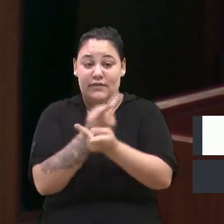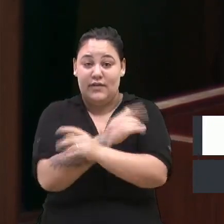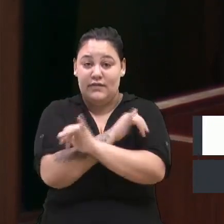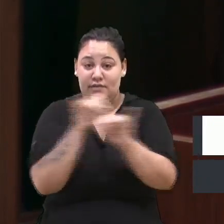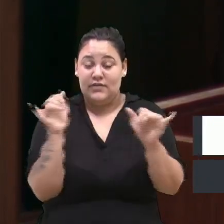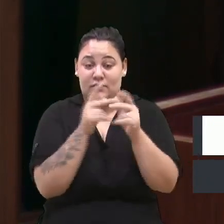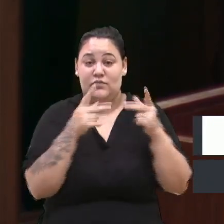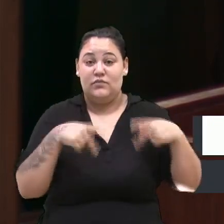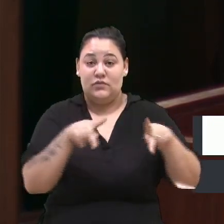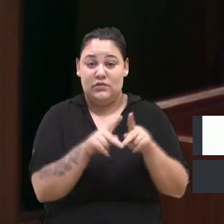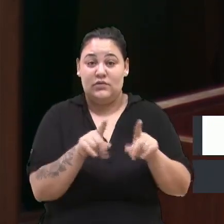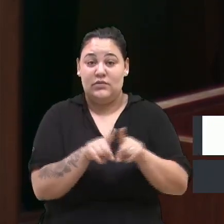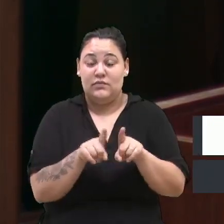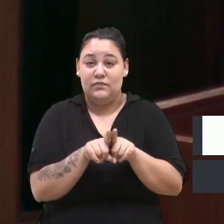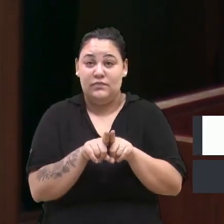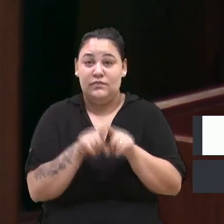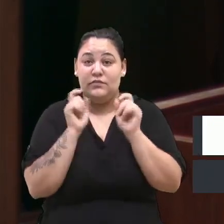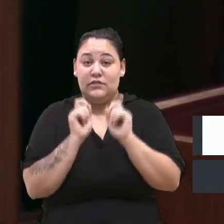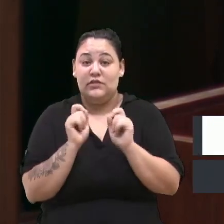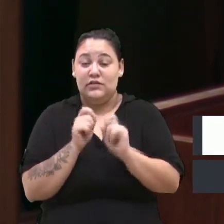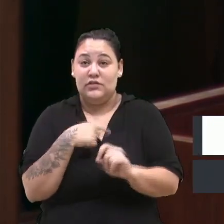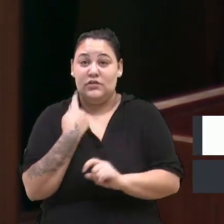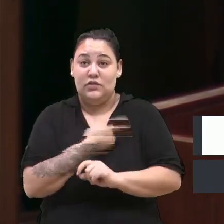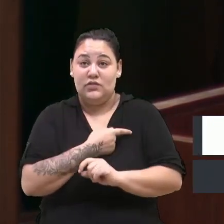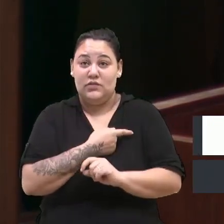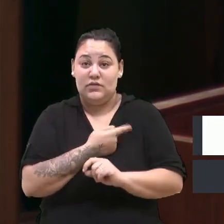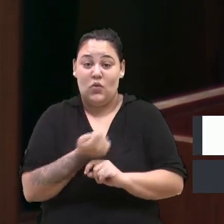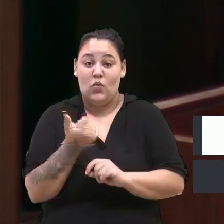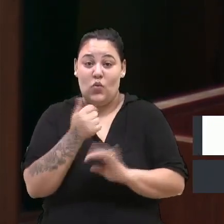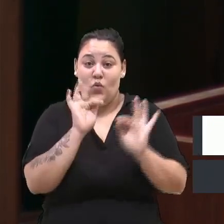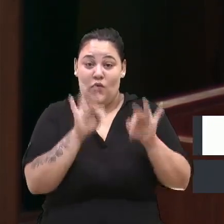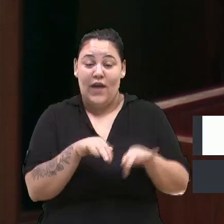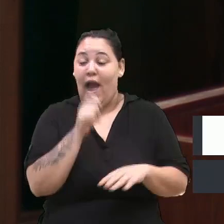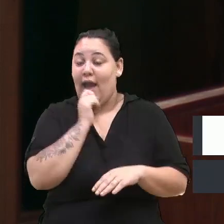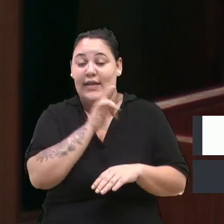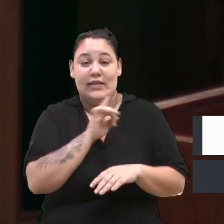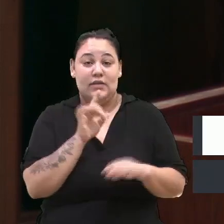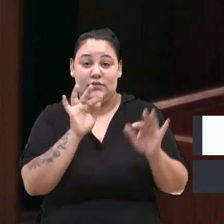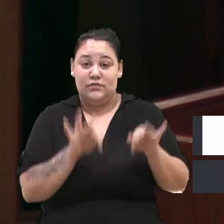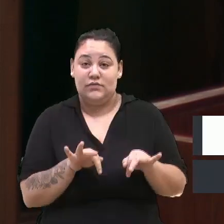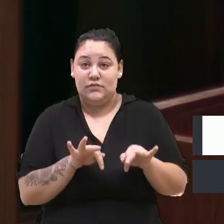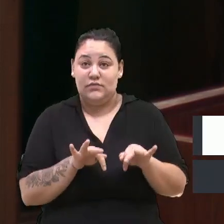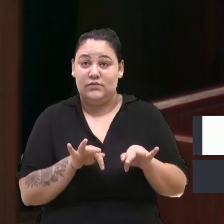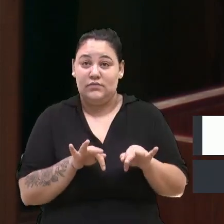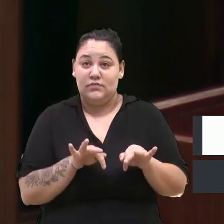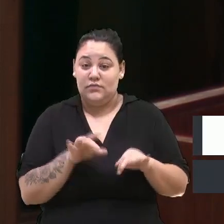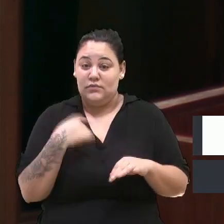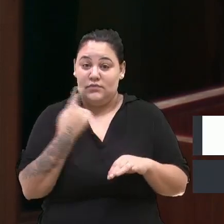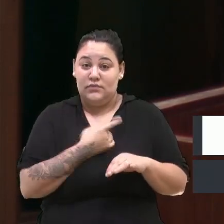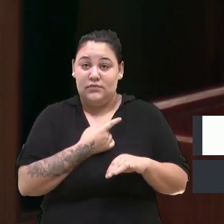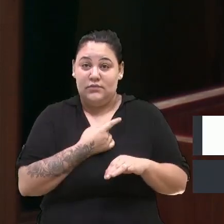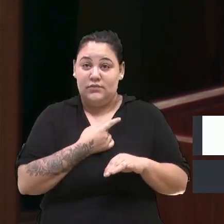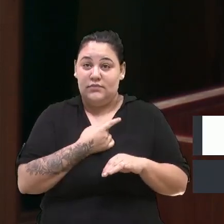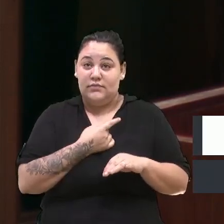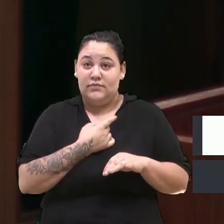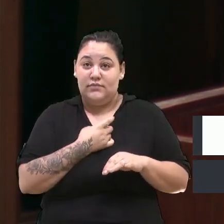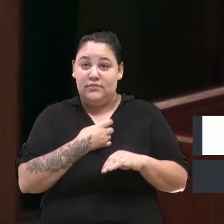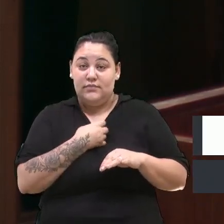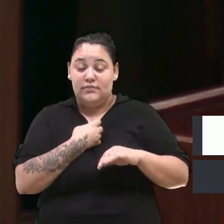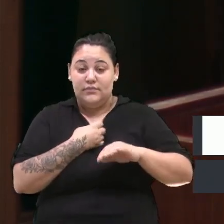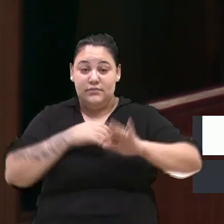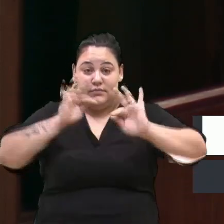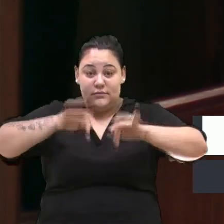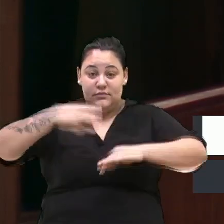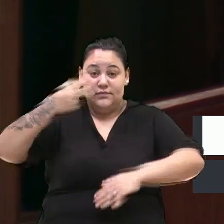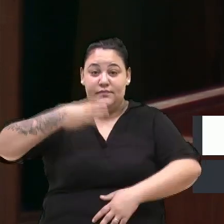população que estamos terminando, não terminamos ainda, né? Estamos terminando o 3º ano